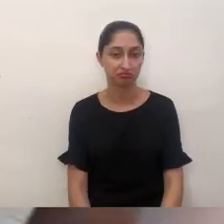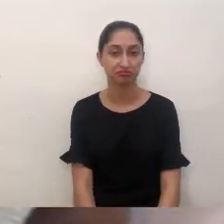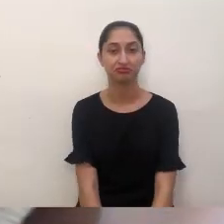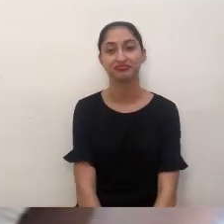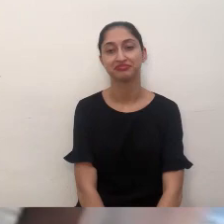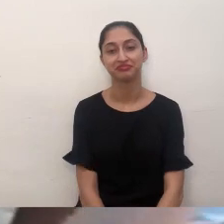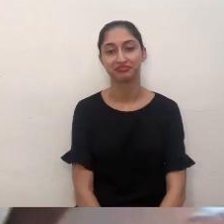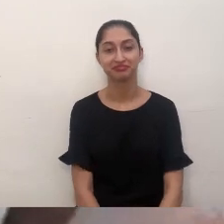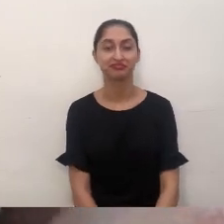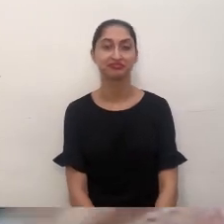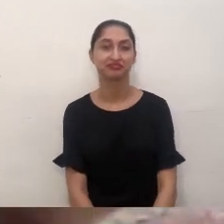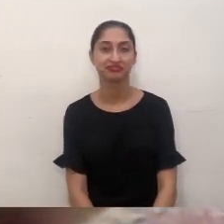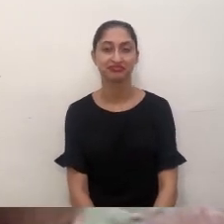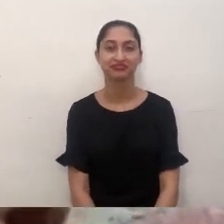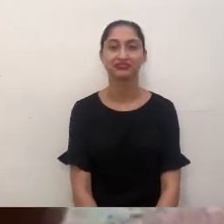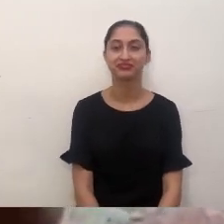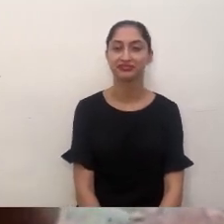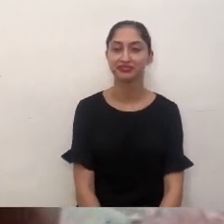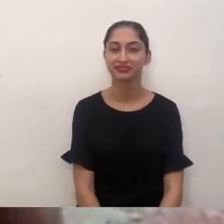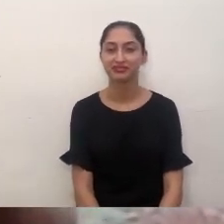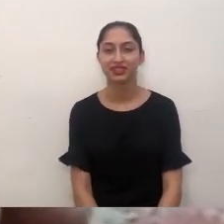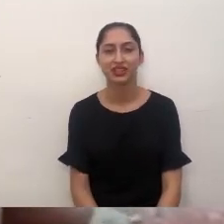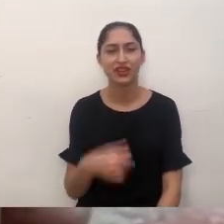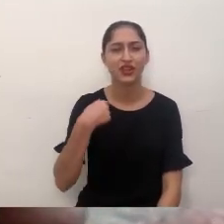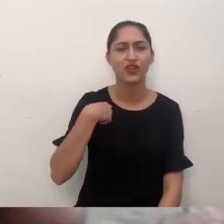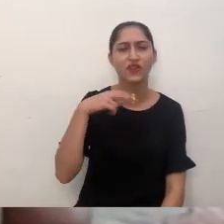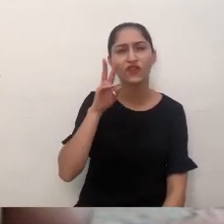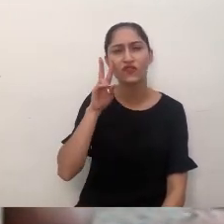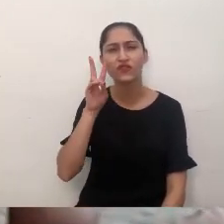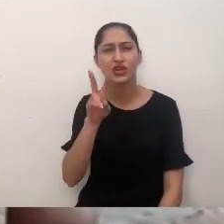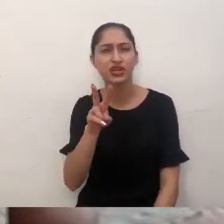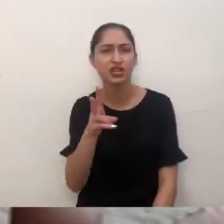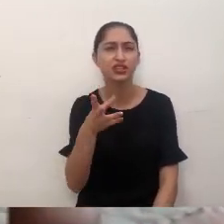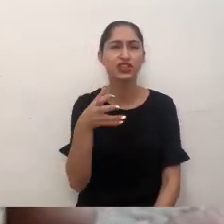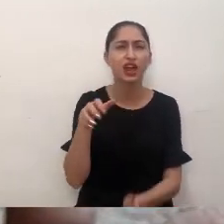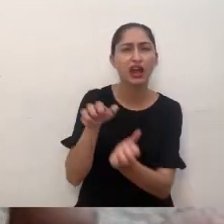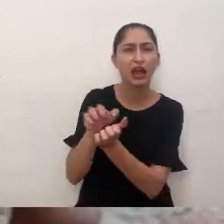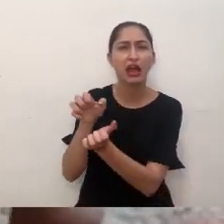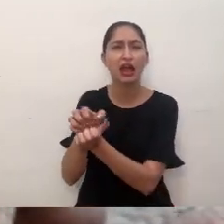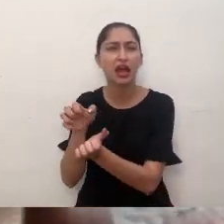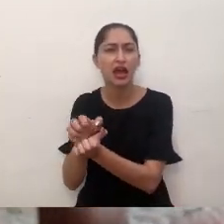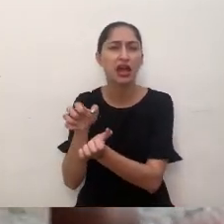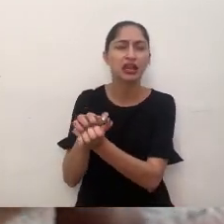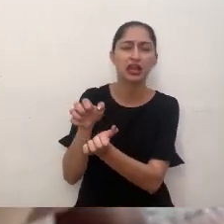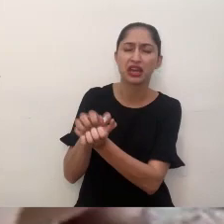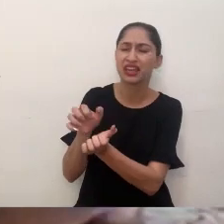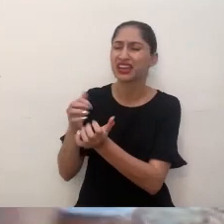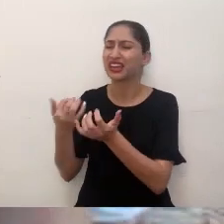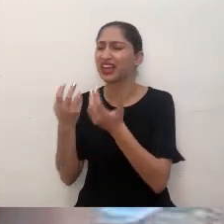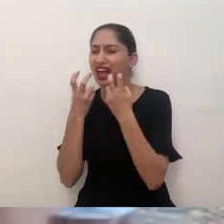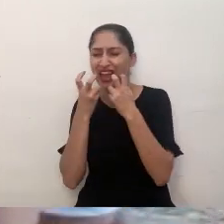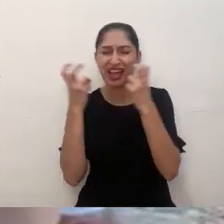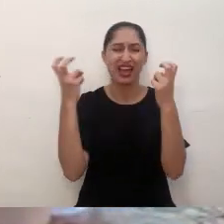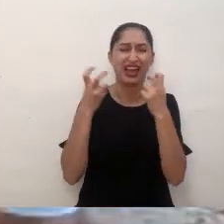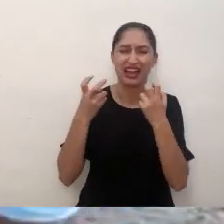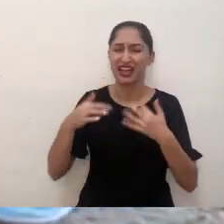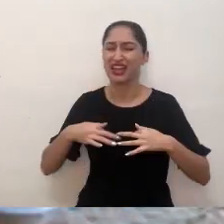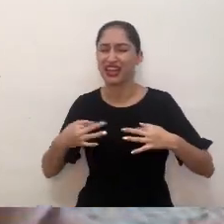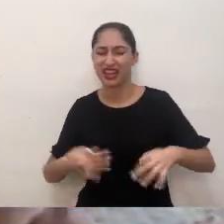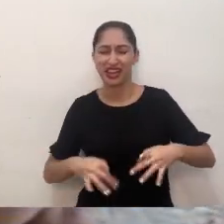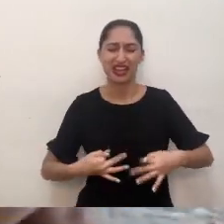Na barra do Sissuí, eu vi jacaré gemer. Como é que ele gemoê,